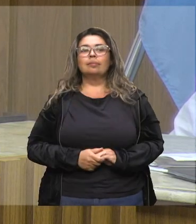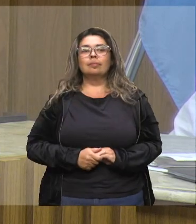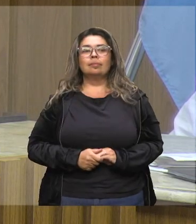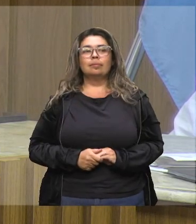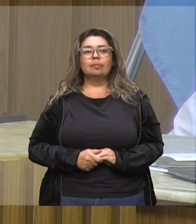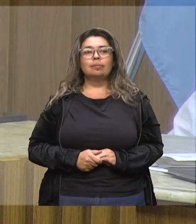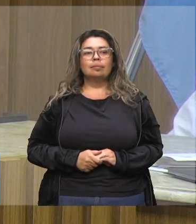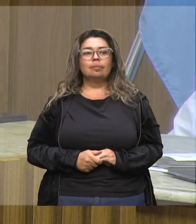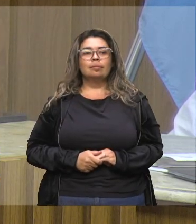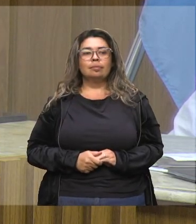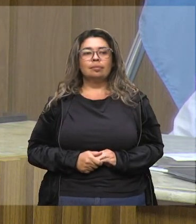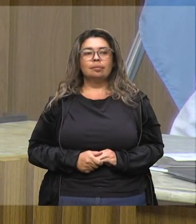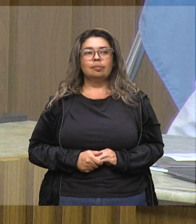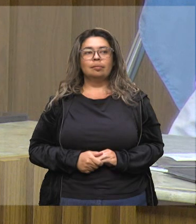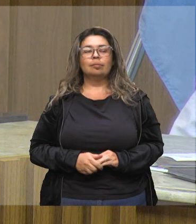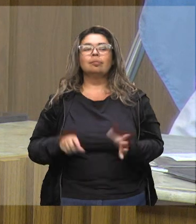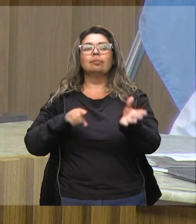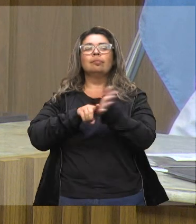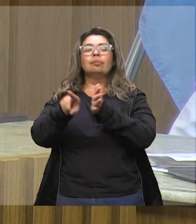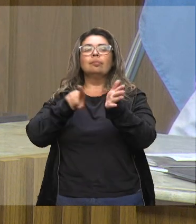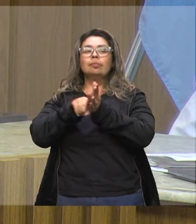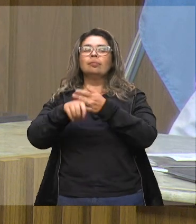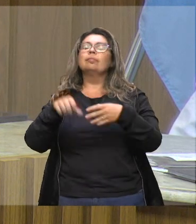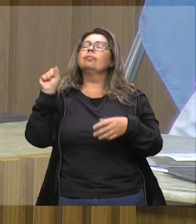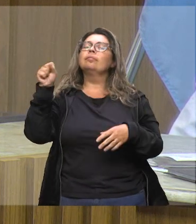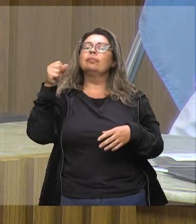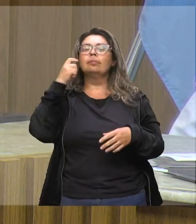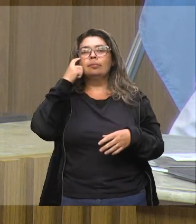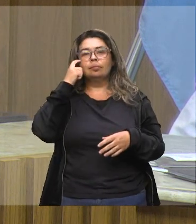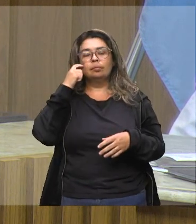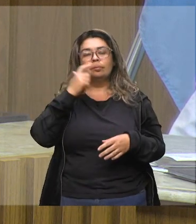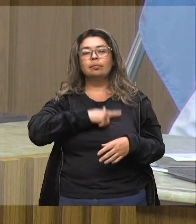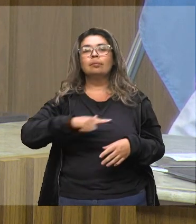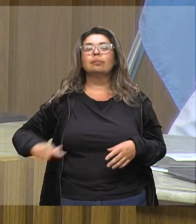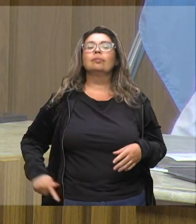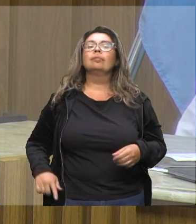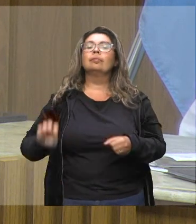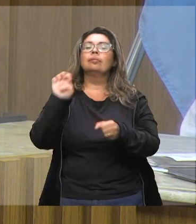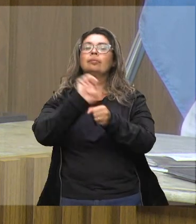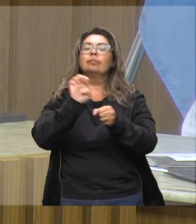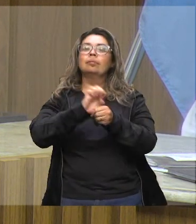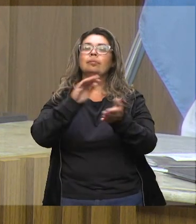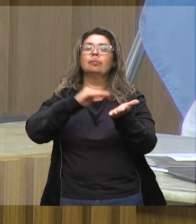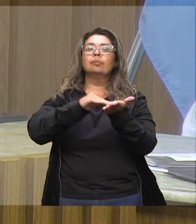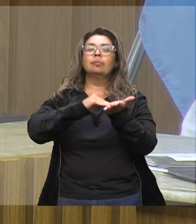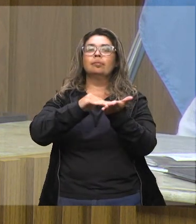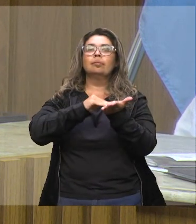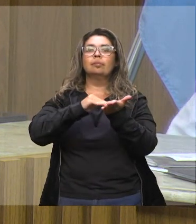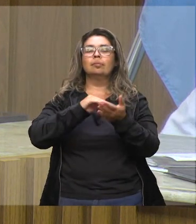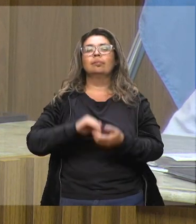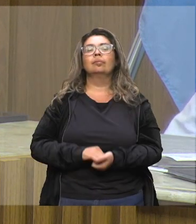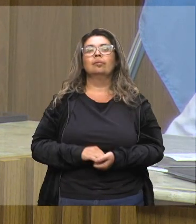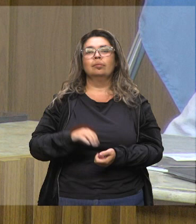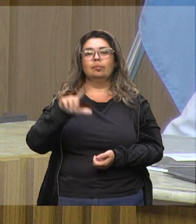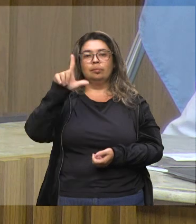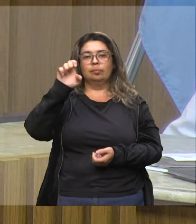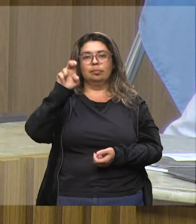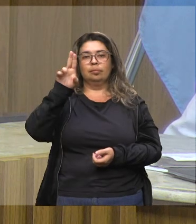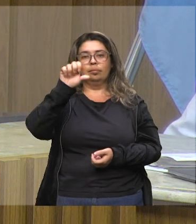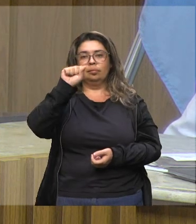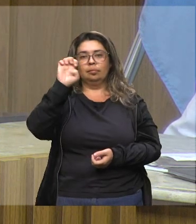que eu tenho, de fazer a cobrança, sim, ao governador do Estado, ao secretário Leuzes, né,